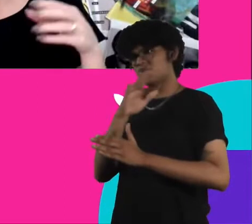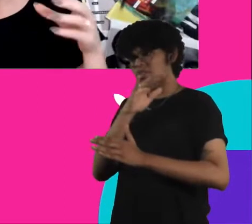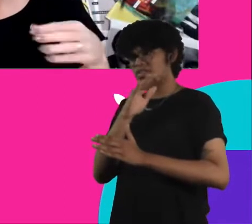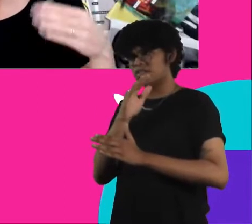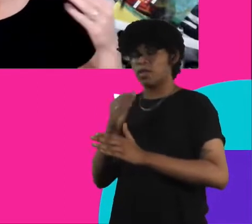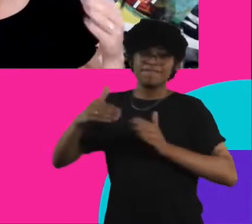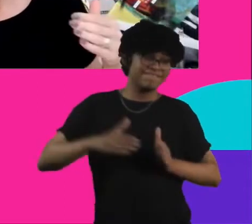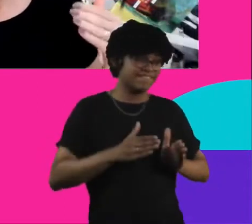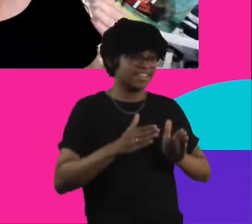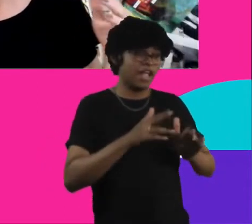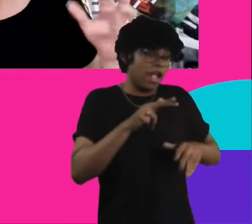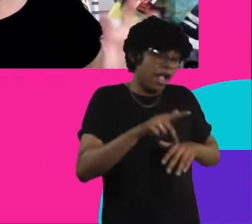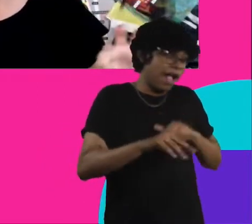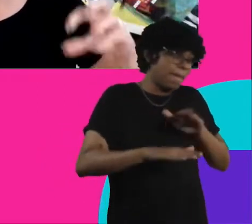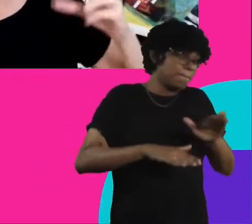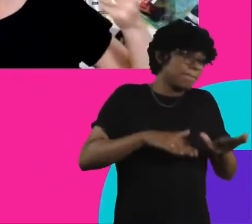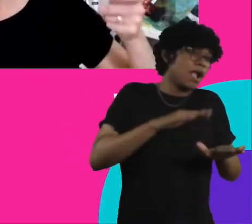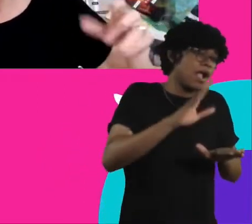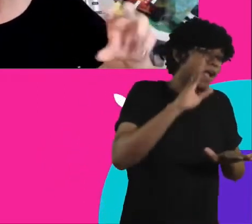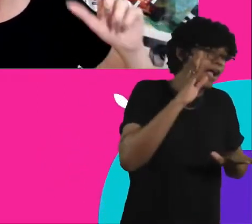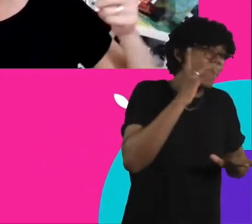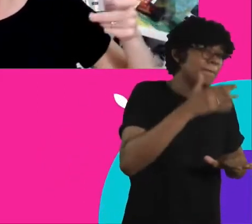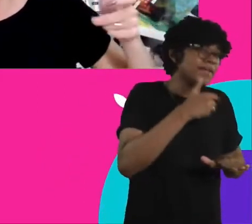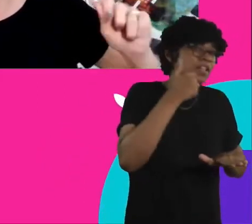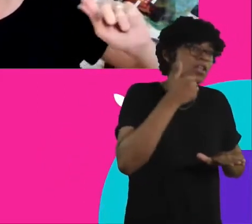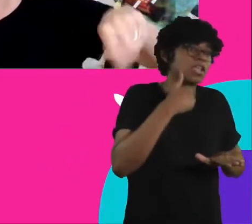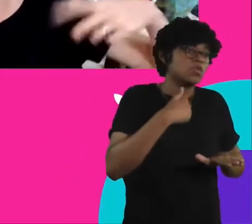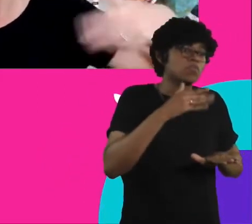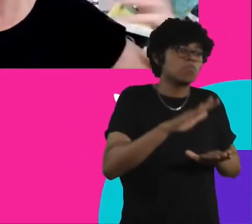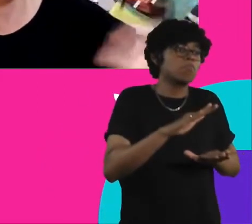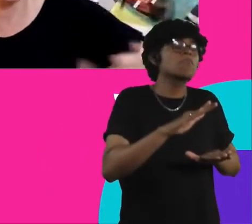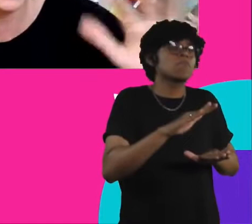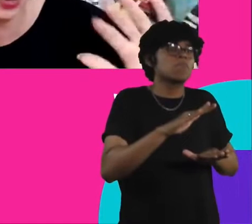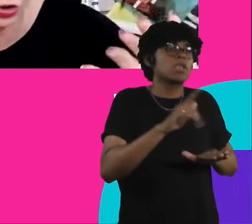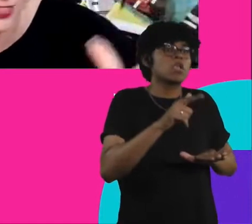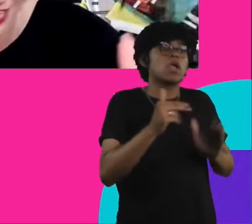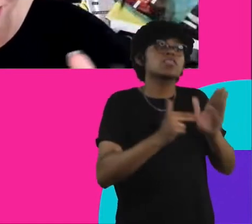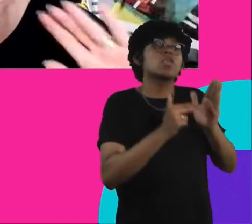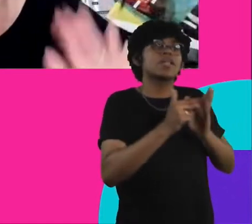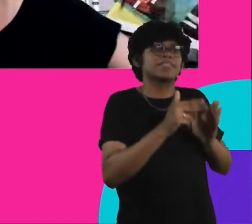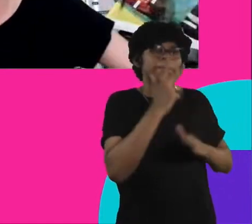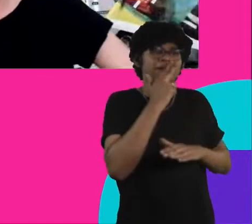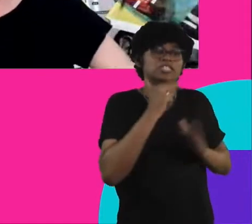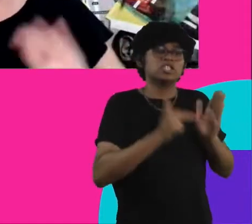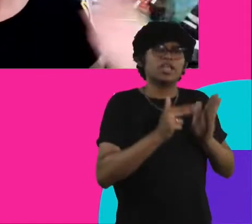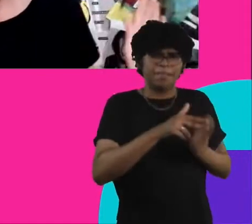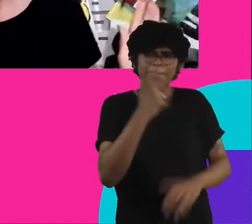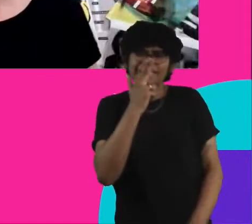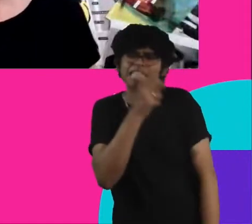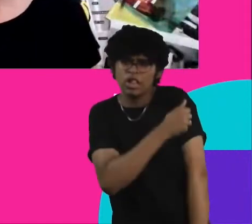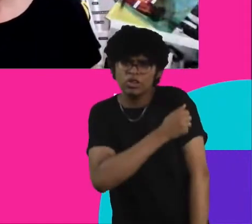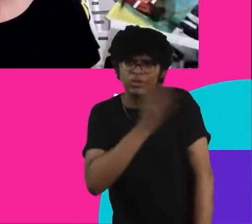Vim por aqui, tô caminhando para uma solução melhor, eu vou pontuando essa solução, ou seja, eu vou dando uma nota maior. É tipo aluno, sabe? Quando você